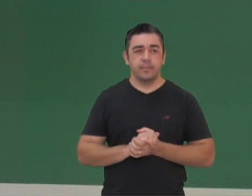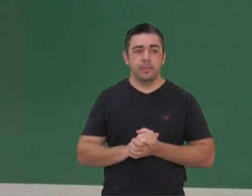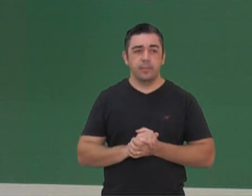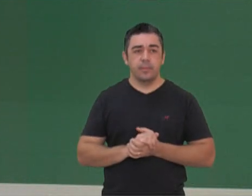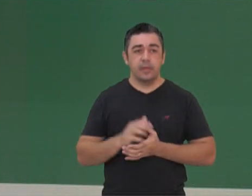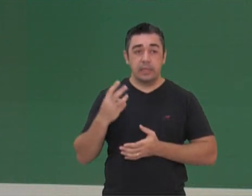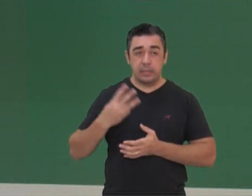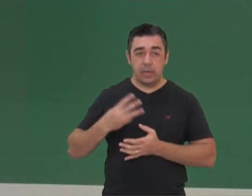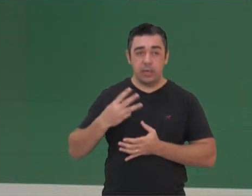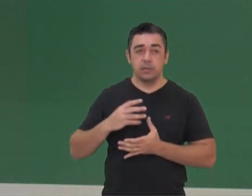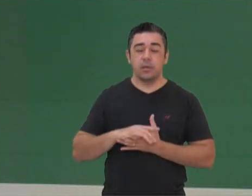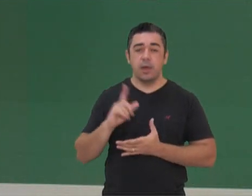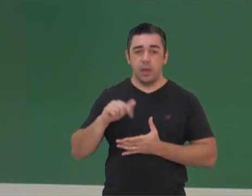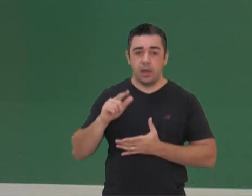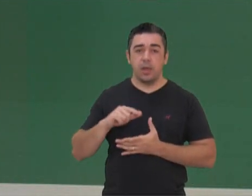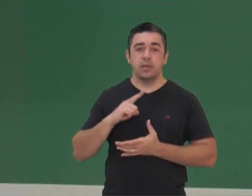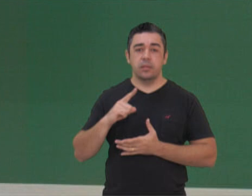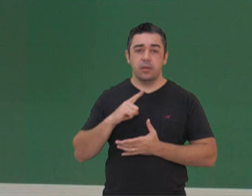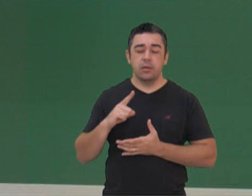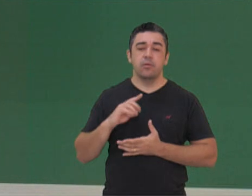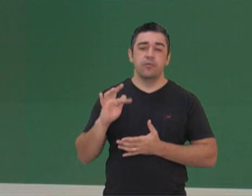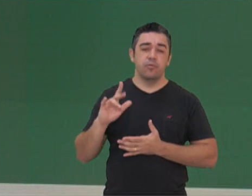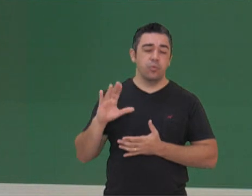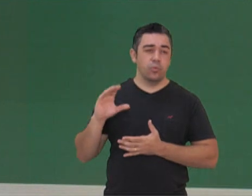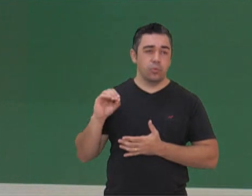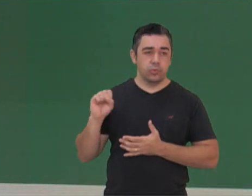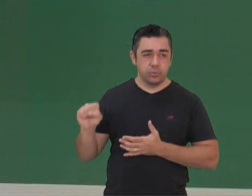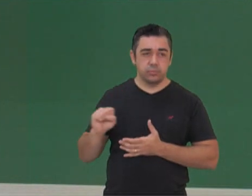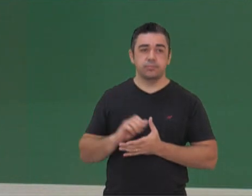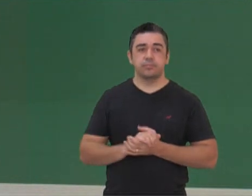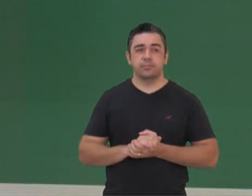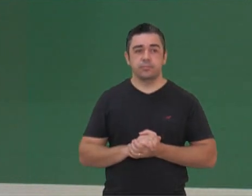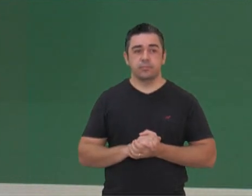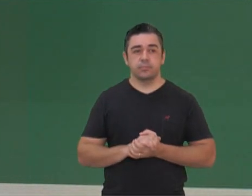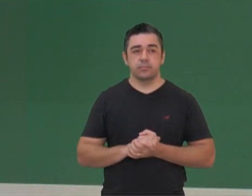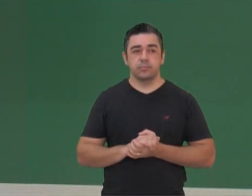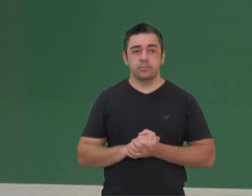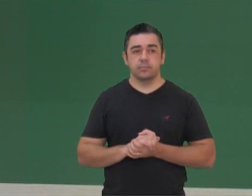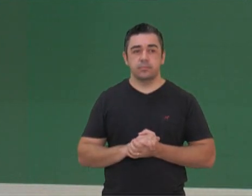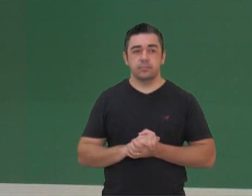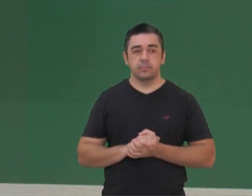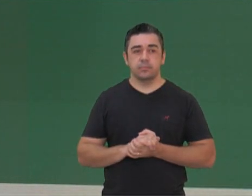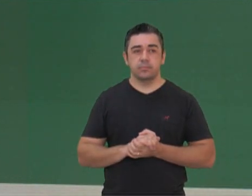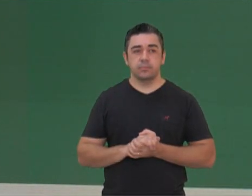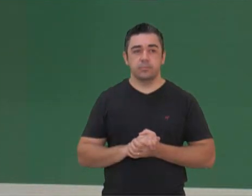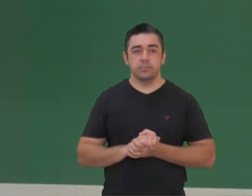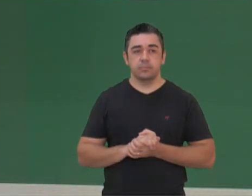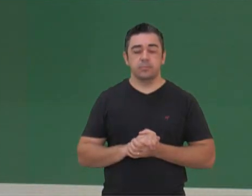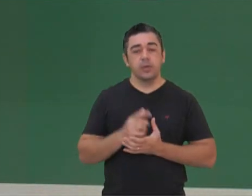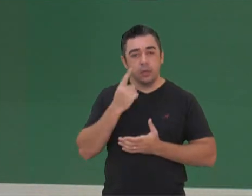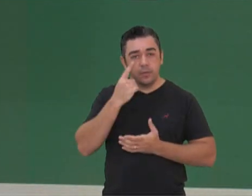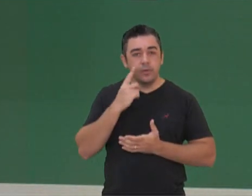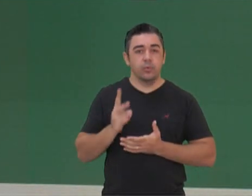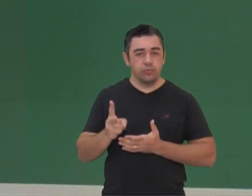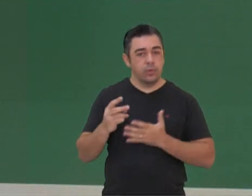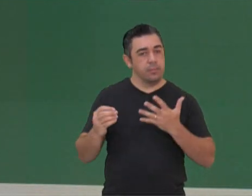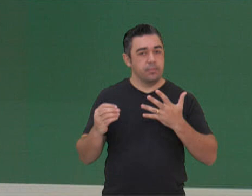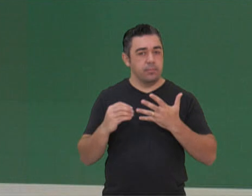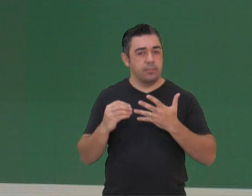Número 3, os fungos, eucarióticos, unicelulares, multicelulares, heterótrofos. Aqui ainda as plantas,